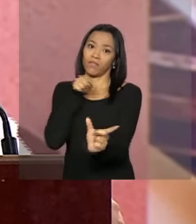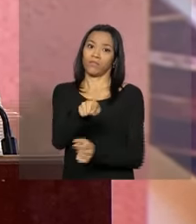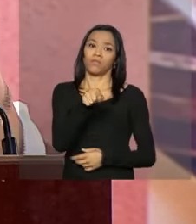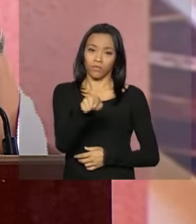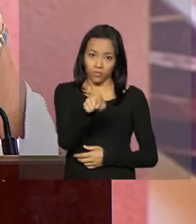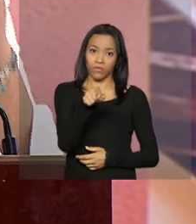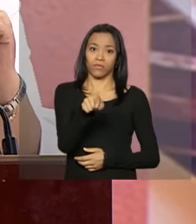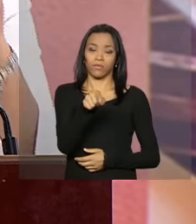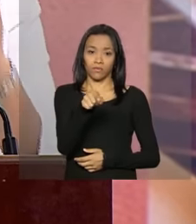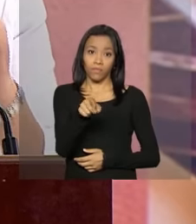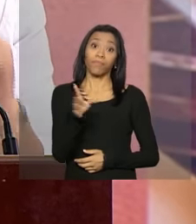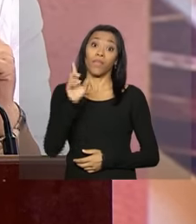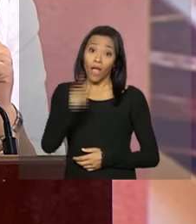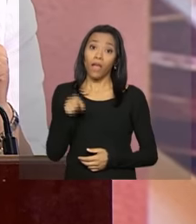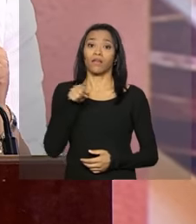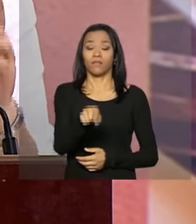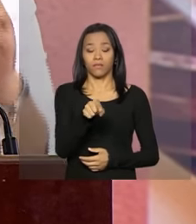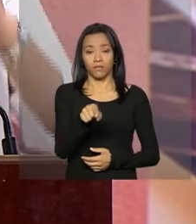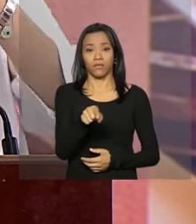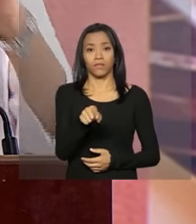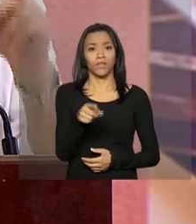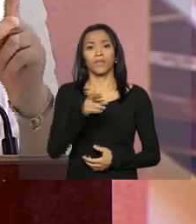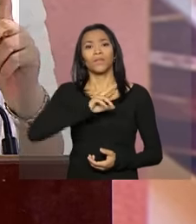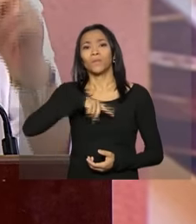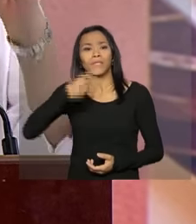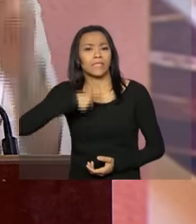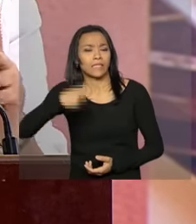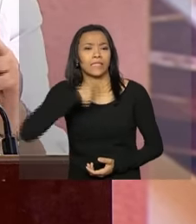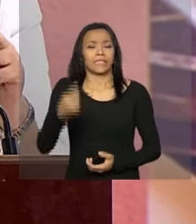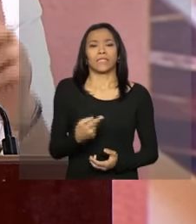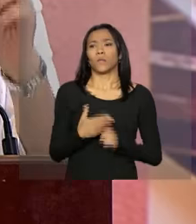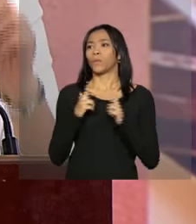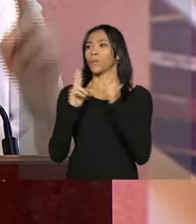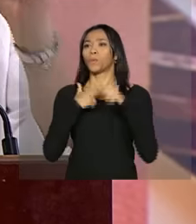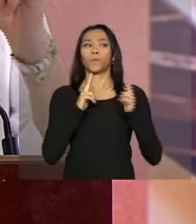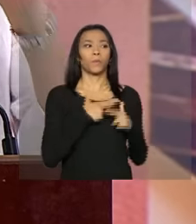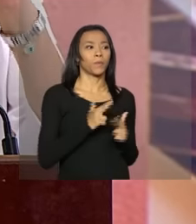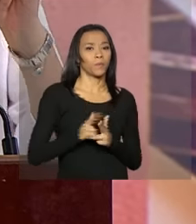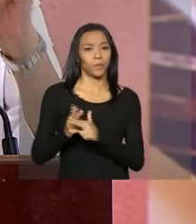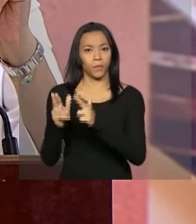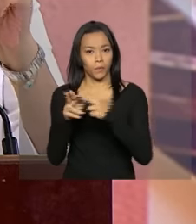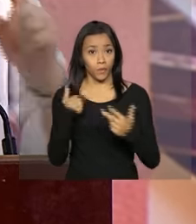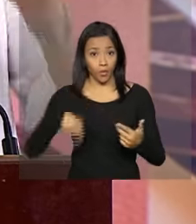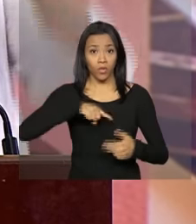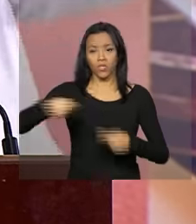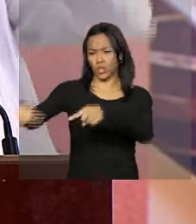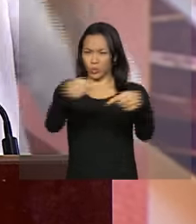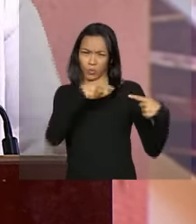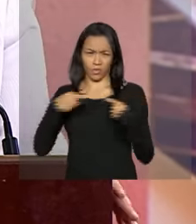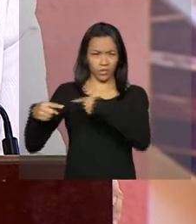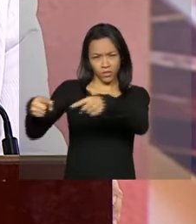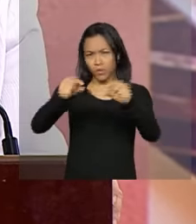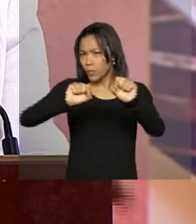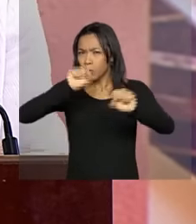golpe é essa questão não adianta fingir que nós estamos discutindo em